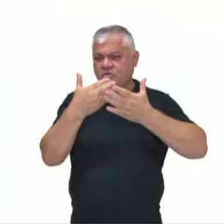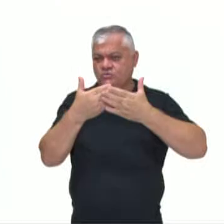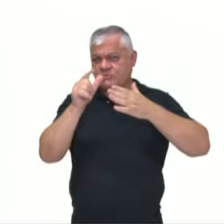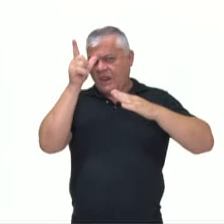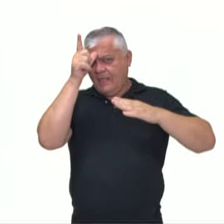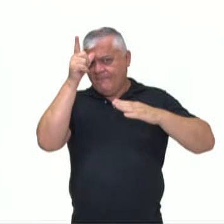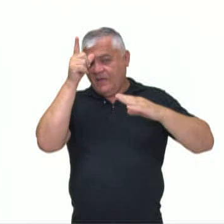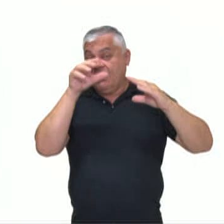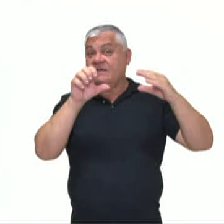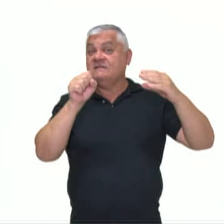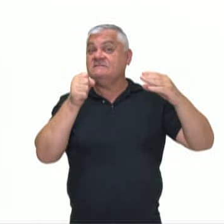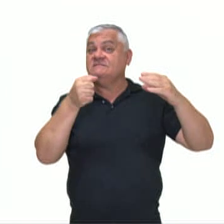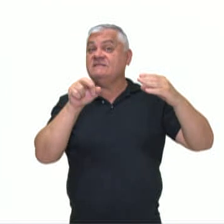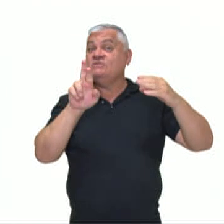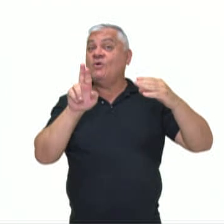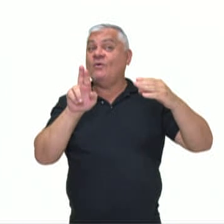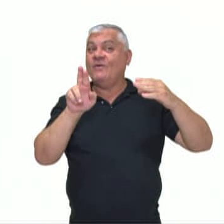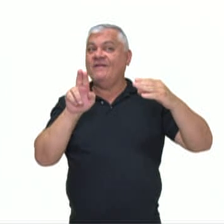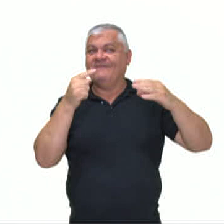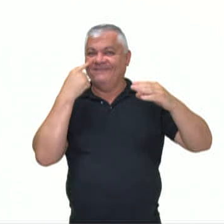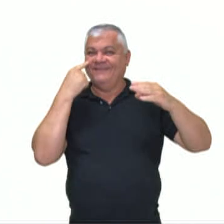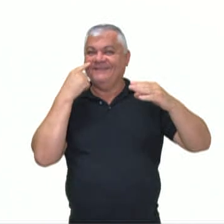senhor Basque? Olha lá,